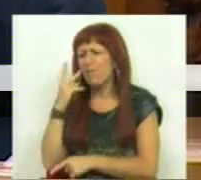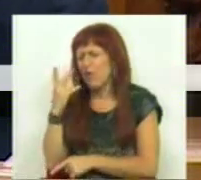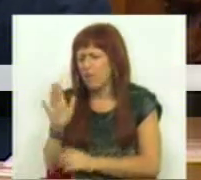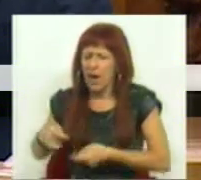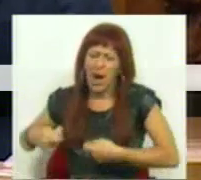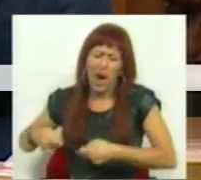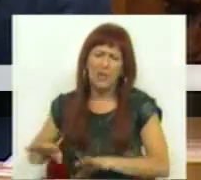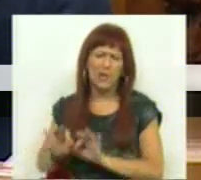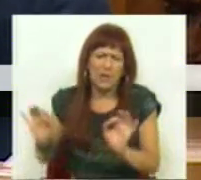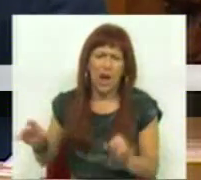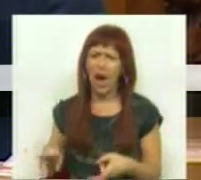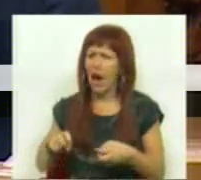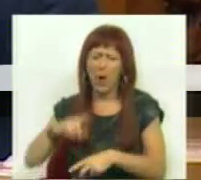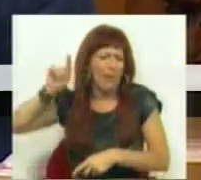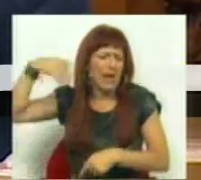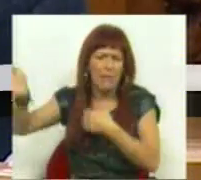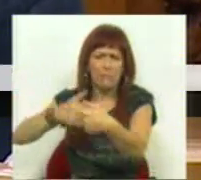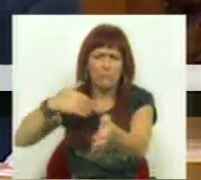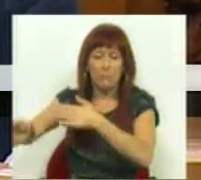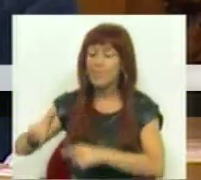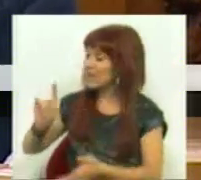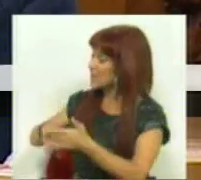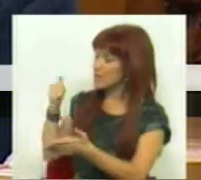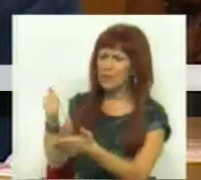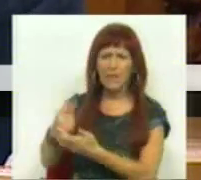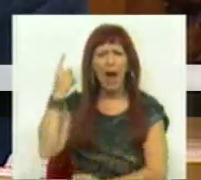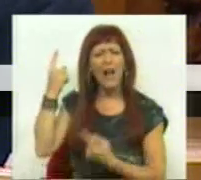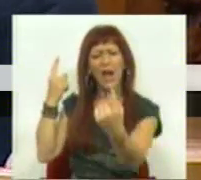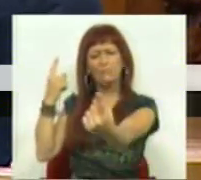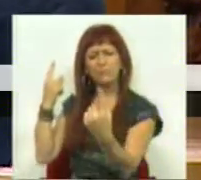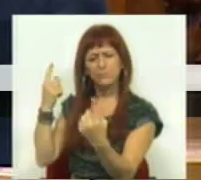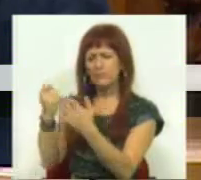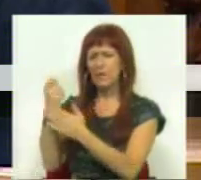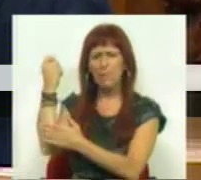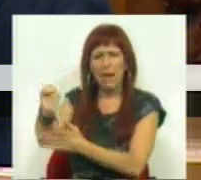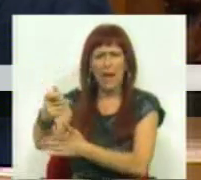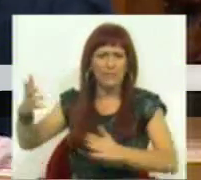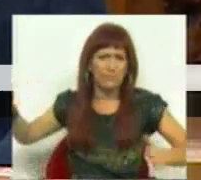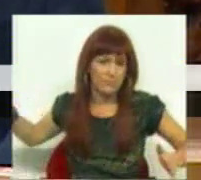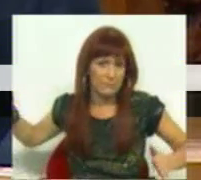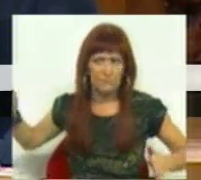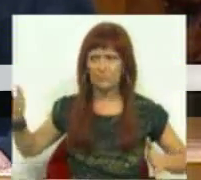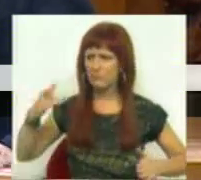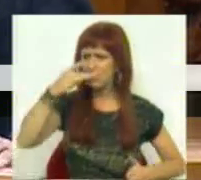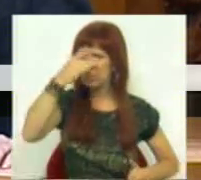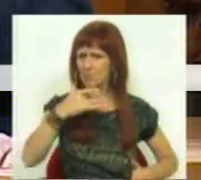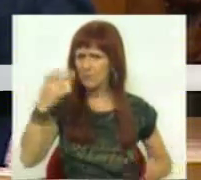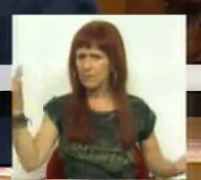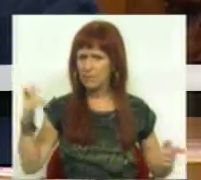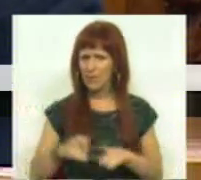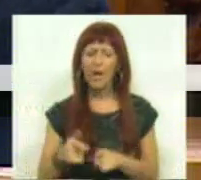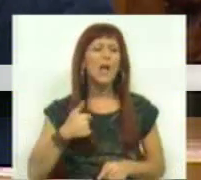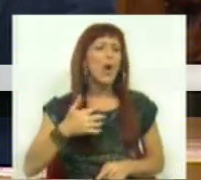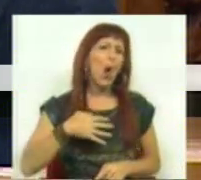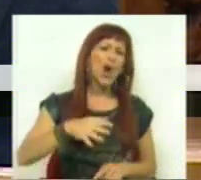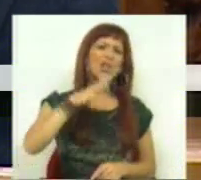e gastar como se não existisse amanhã, que estaria sempre cá alguém para lhe pagar as contas. Cavaco Silva, que bem